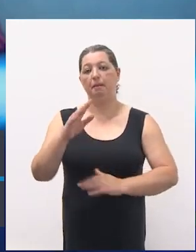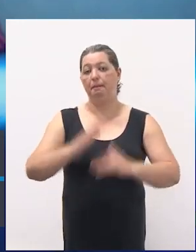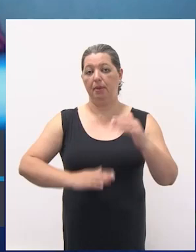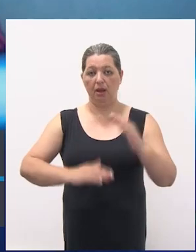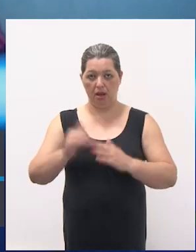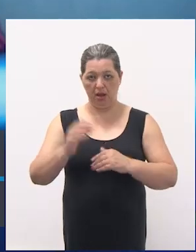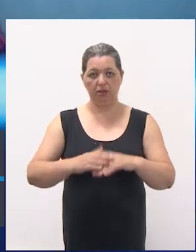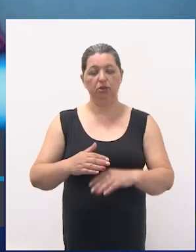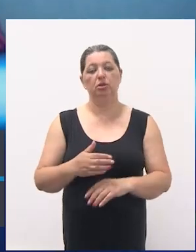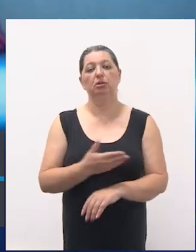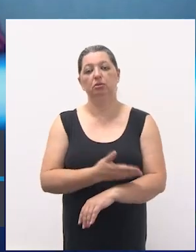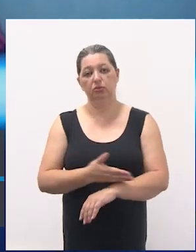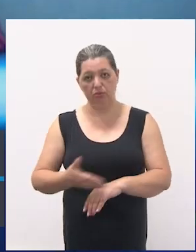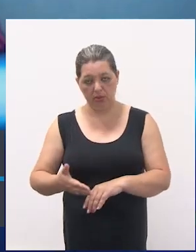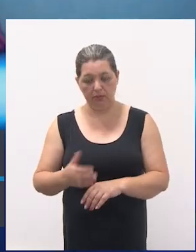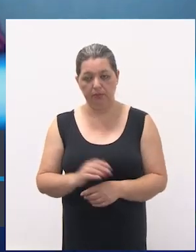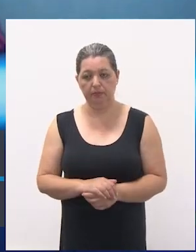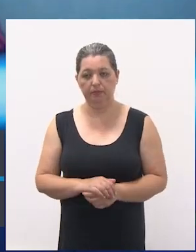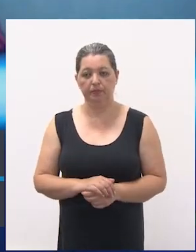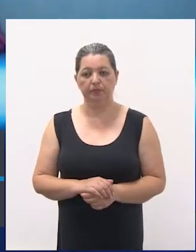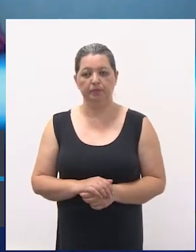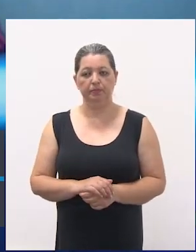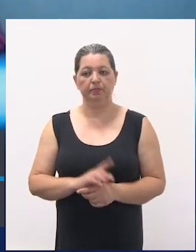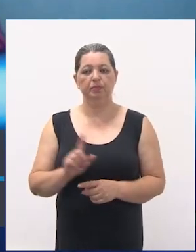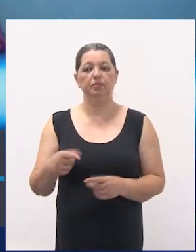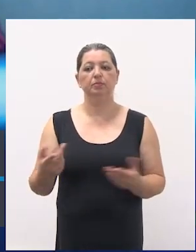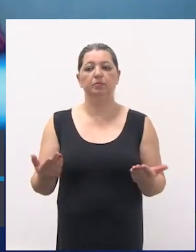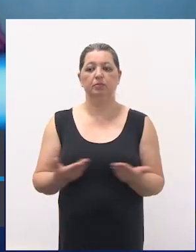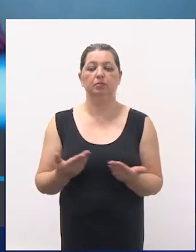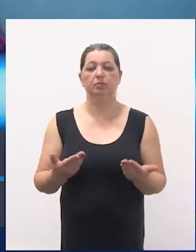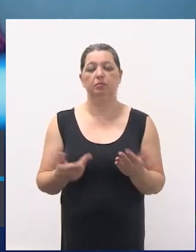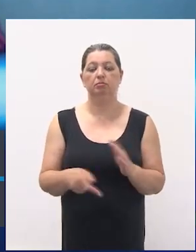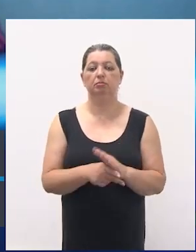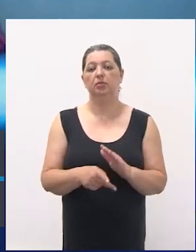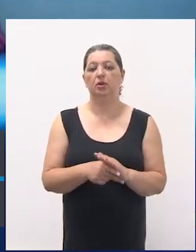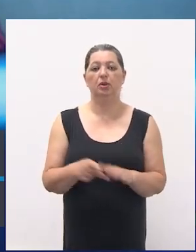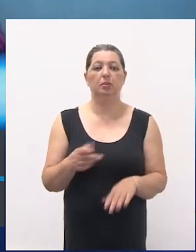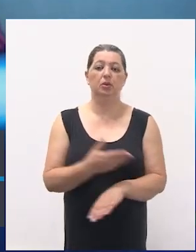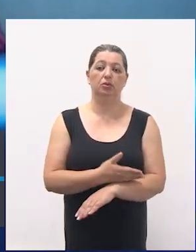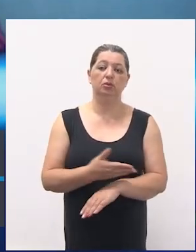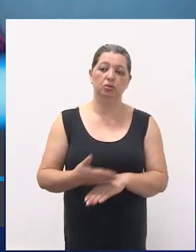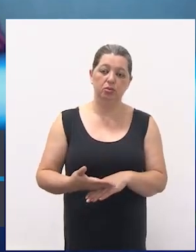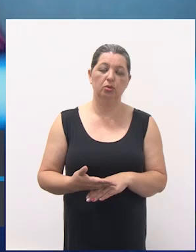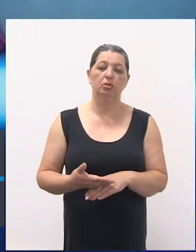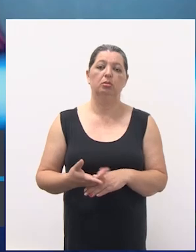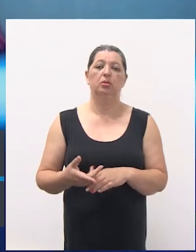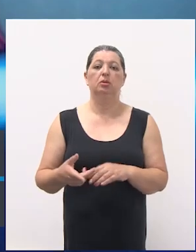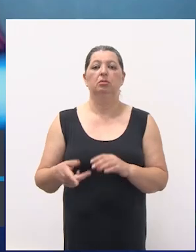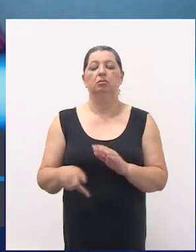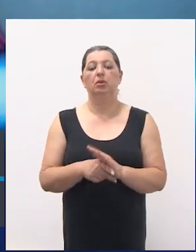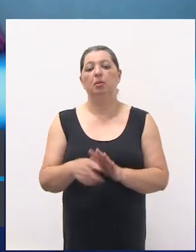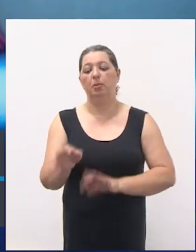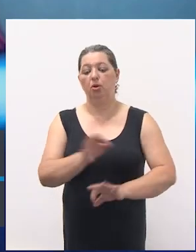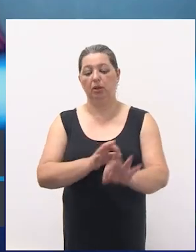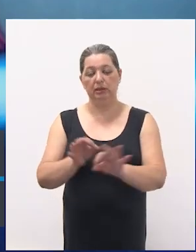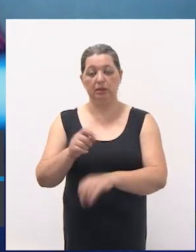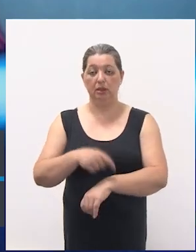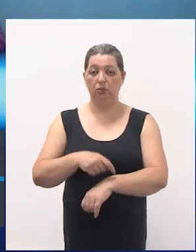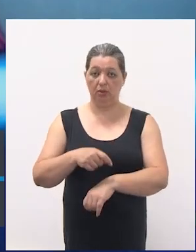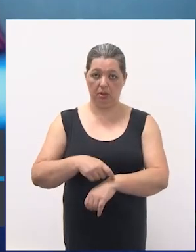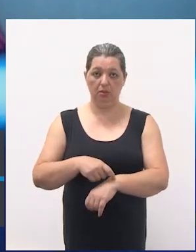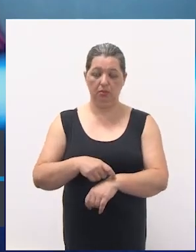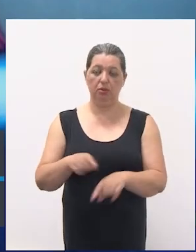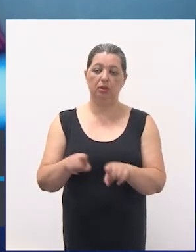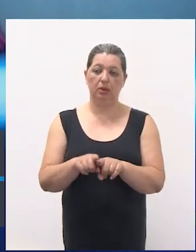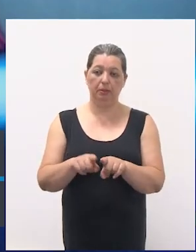no começo do nosso encontro aqui, essa questão do hábito, da gente se regrar em termos de tempo, tem também essa questão